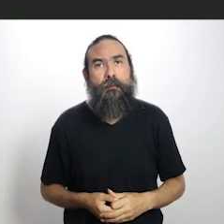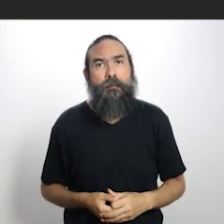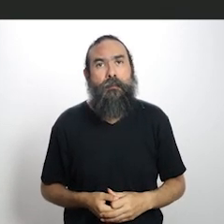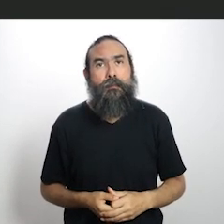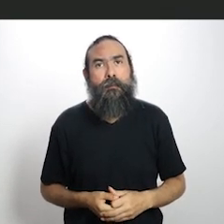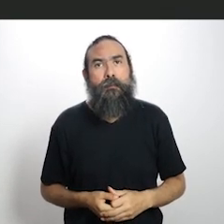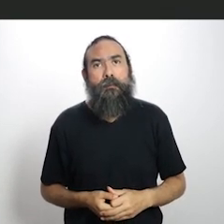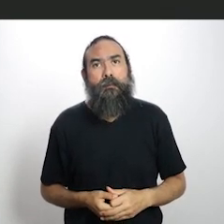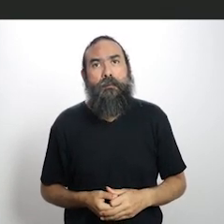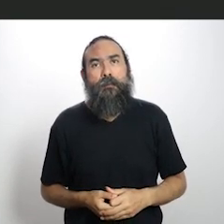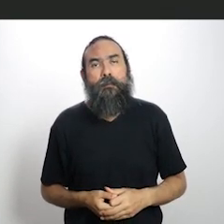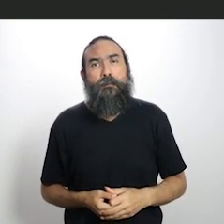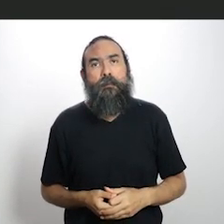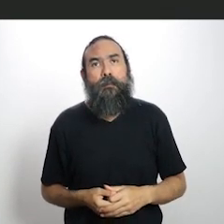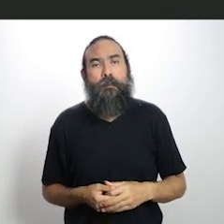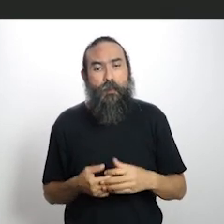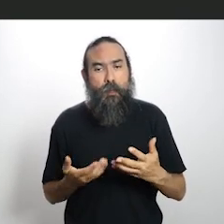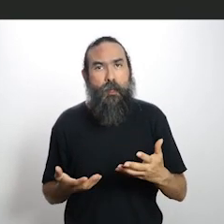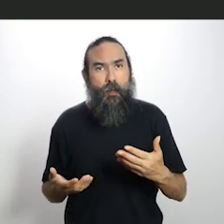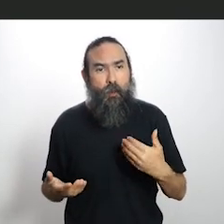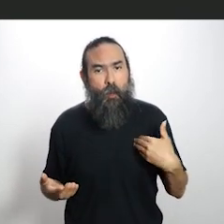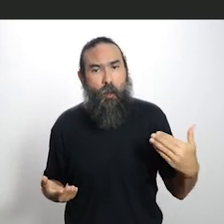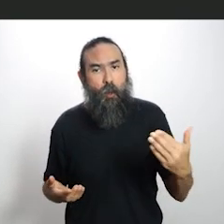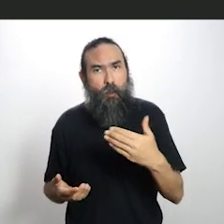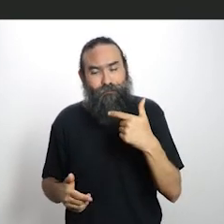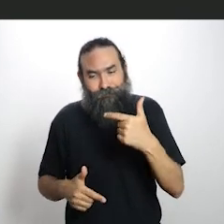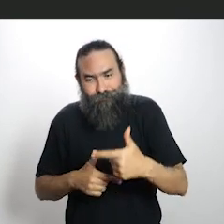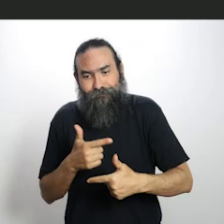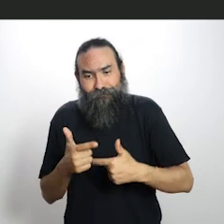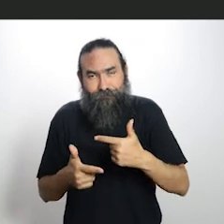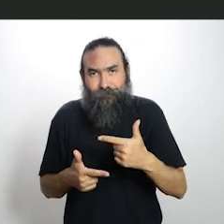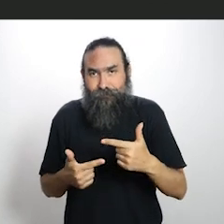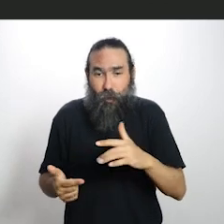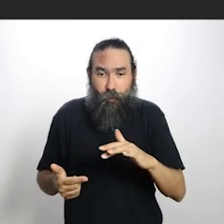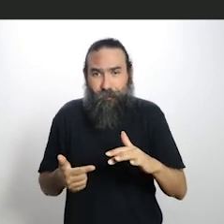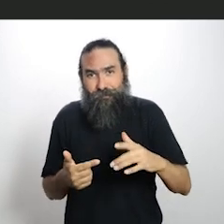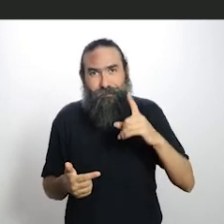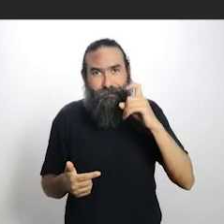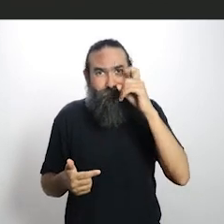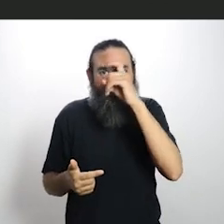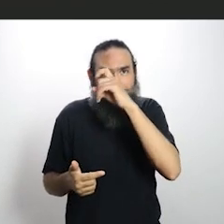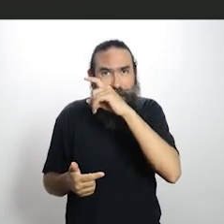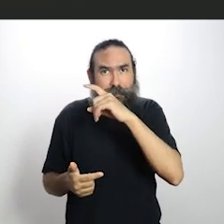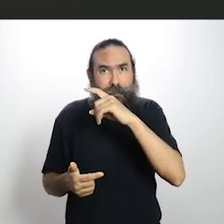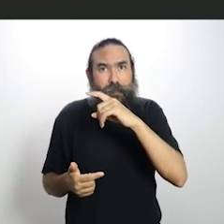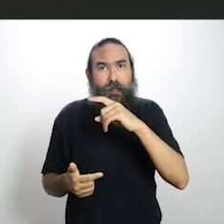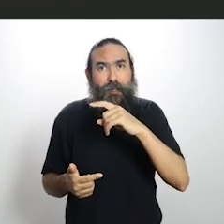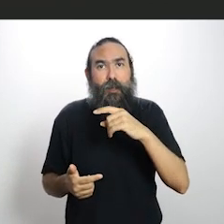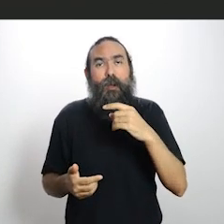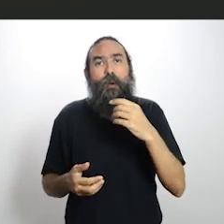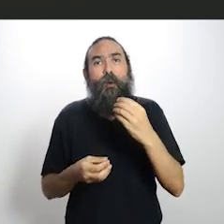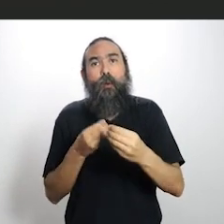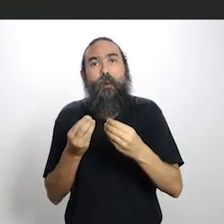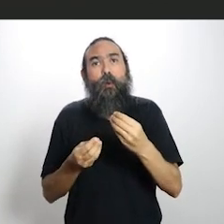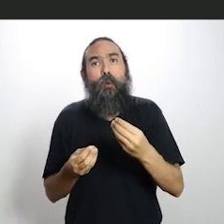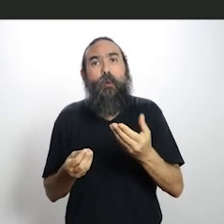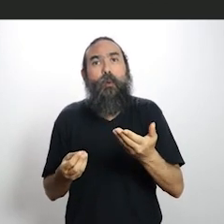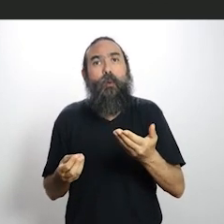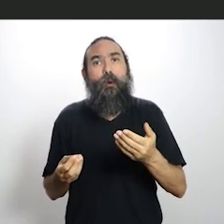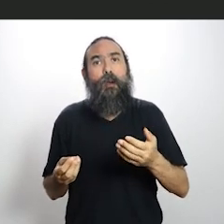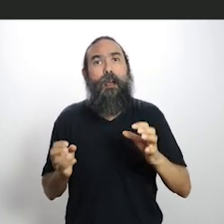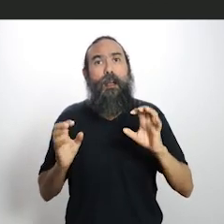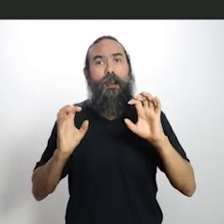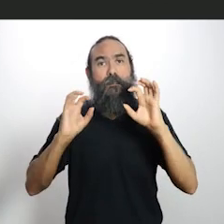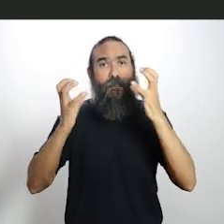coco a festa do dia 29 de junho que esse ano completou 55 anos na comunidade que é uma grande festa nossa de